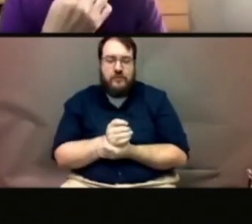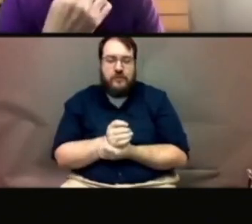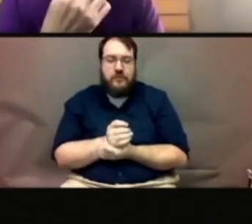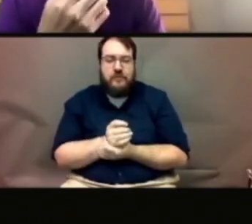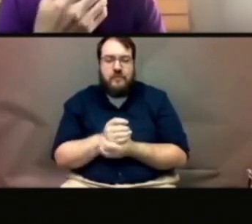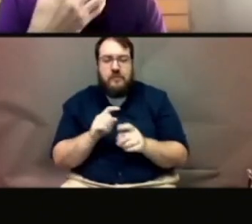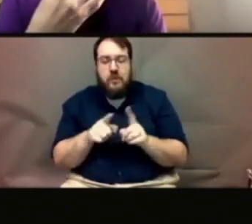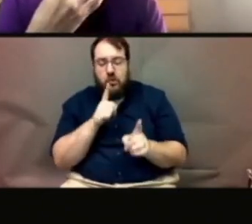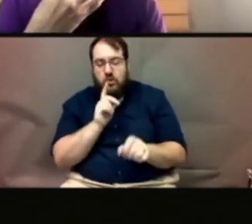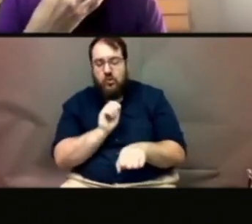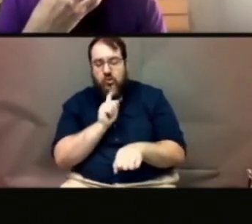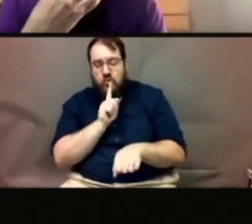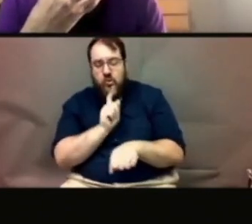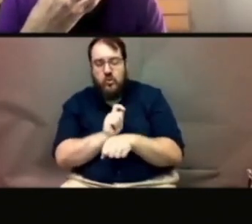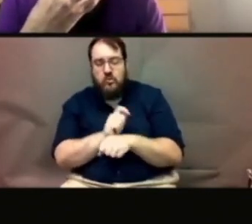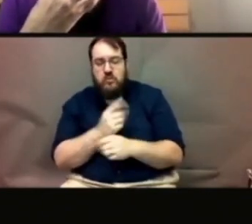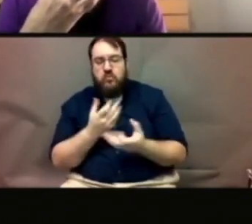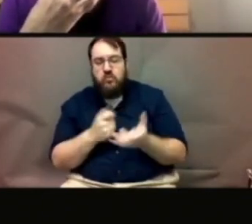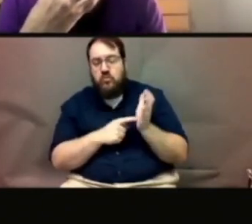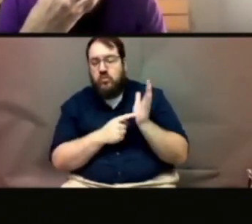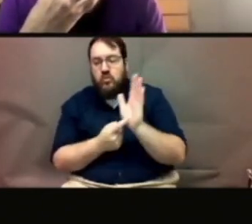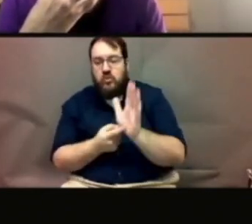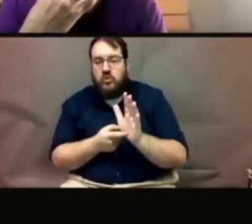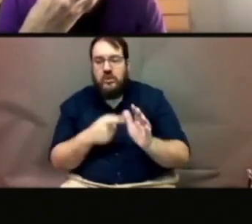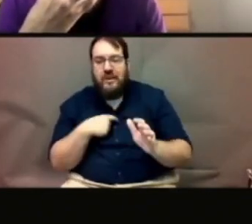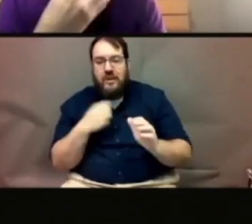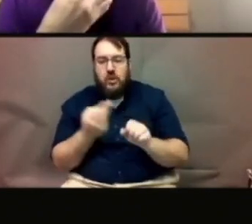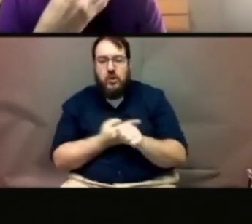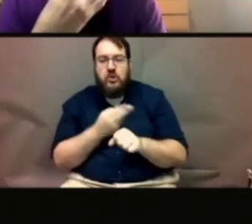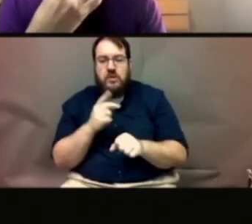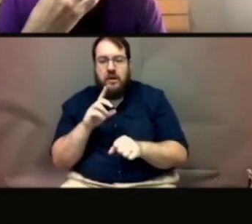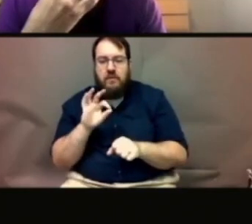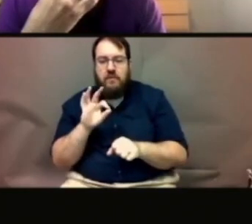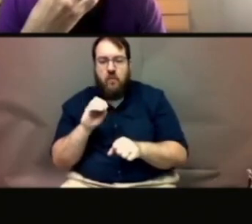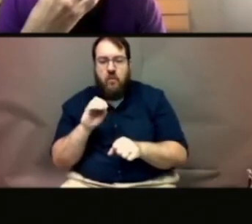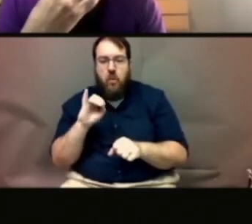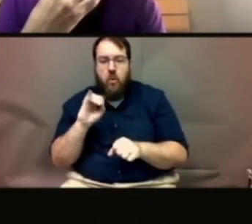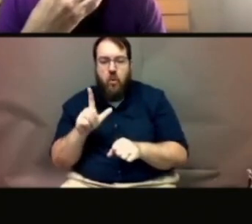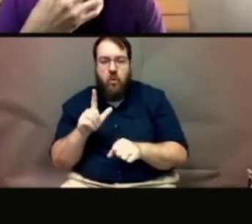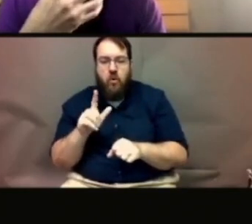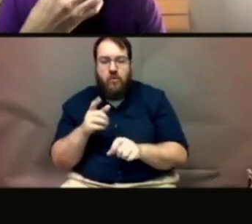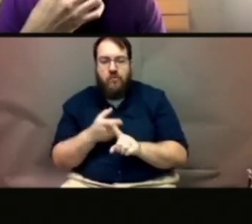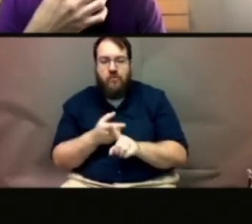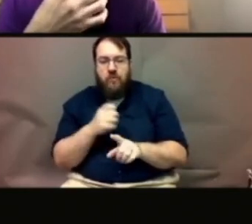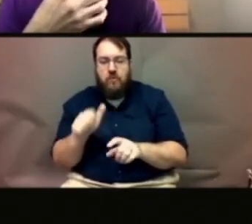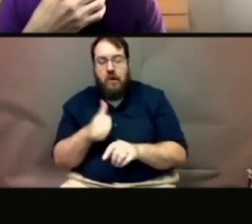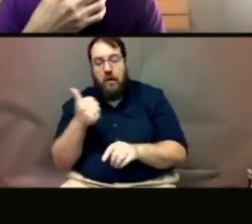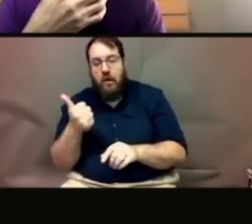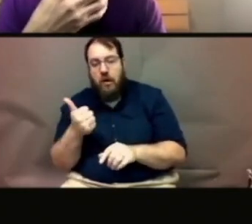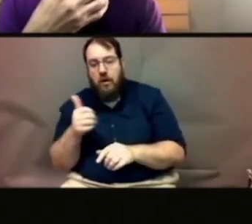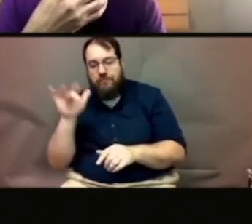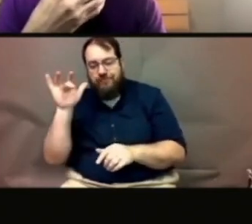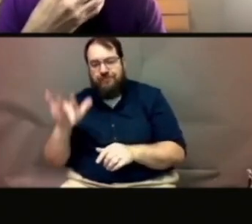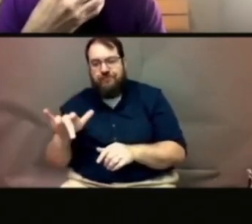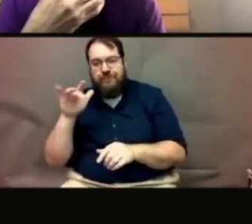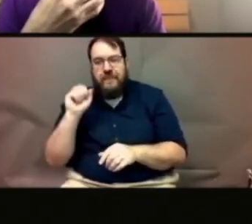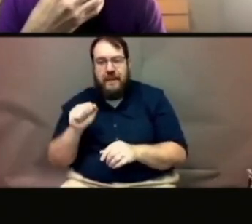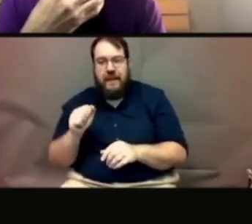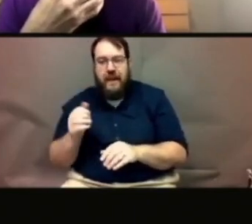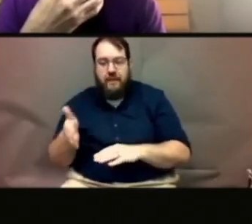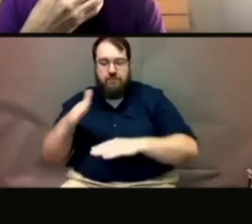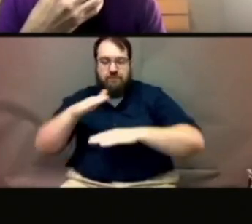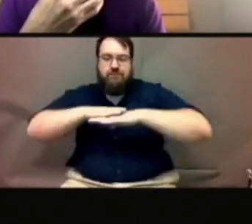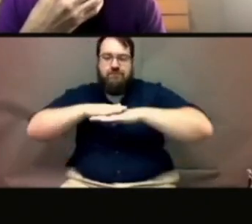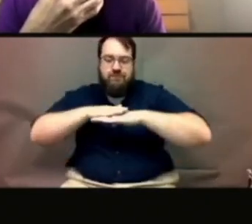cores. Então, o que eu quero mostrar aqui é que nós temos um pedaço de papel laminado e nós